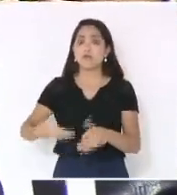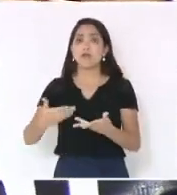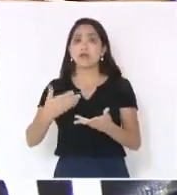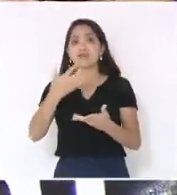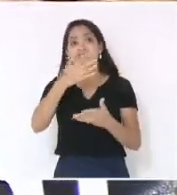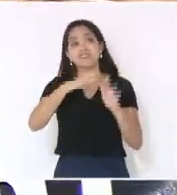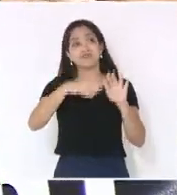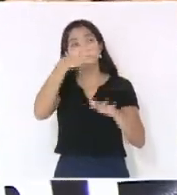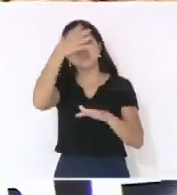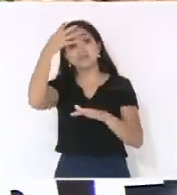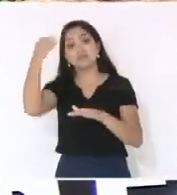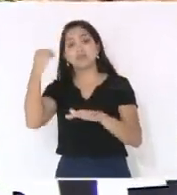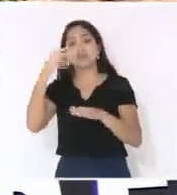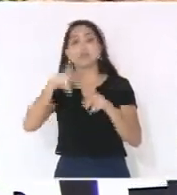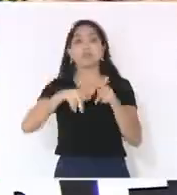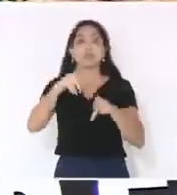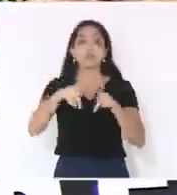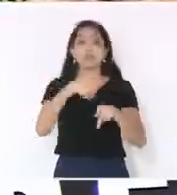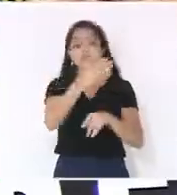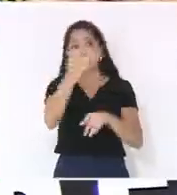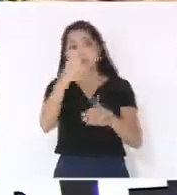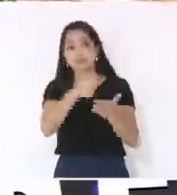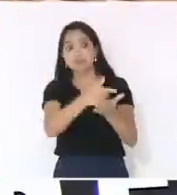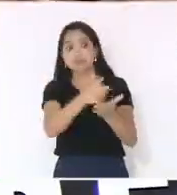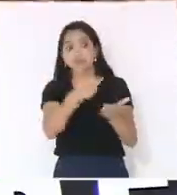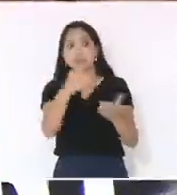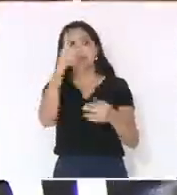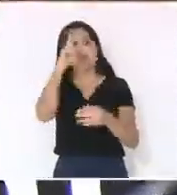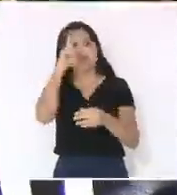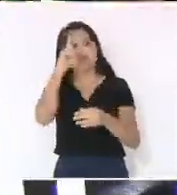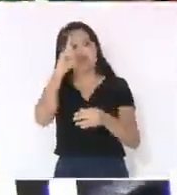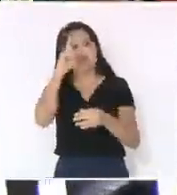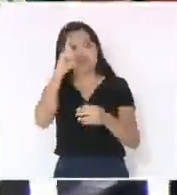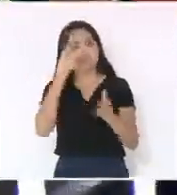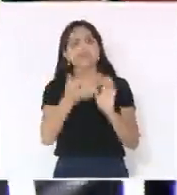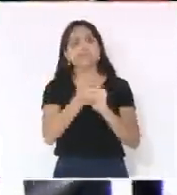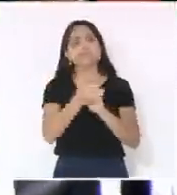quem paga a conta, que são vocês, no dia a dia lá,